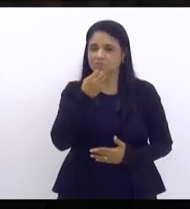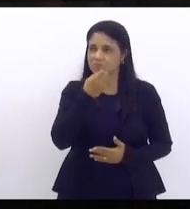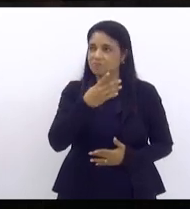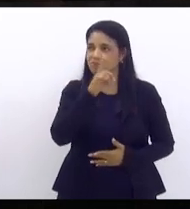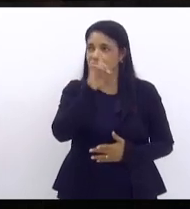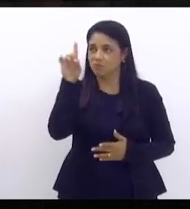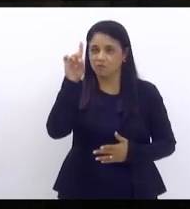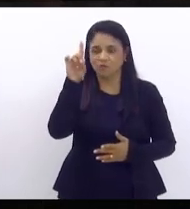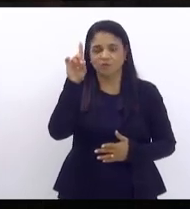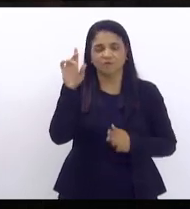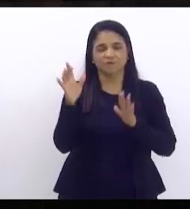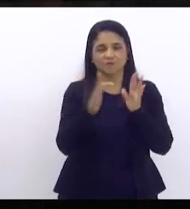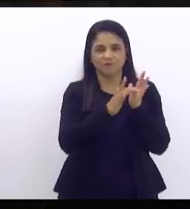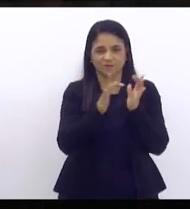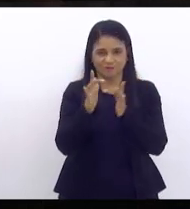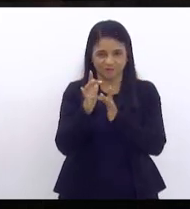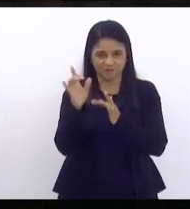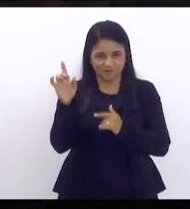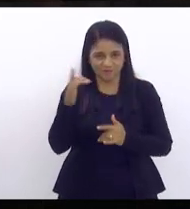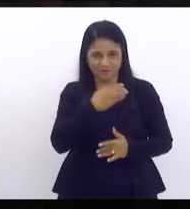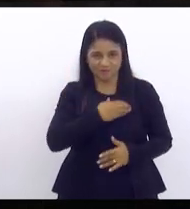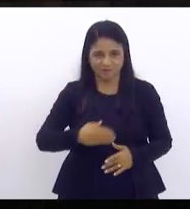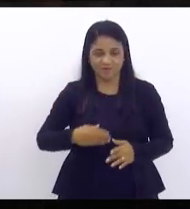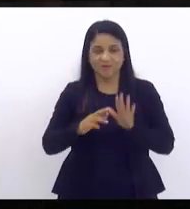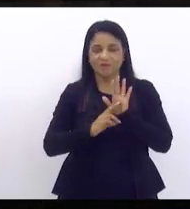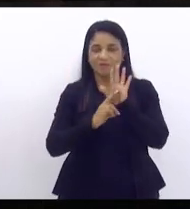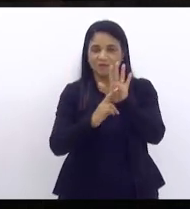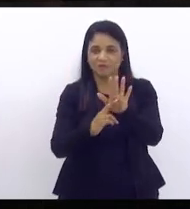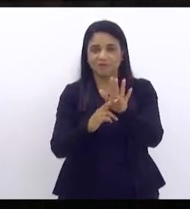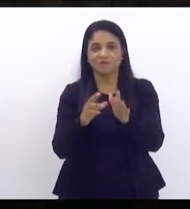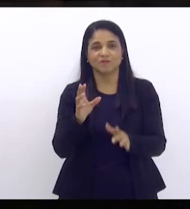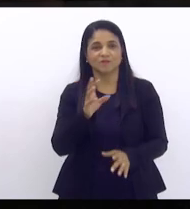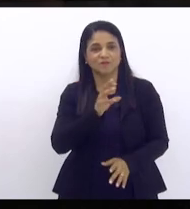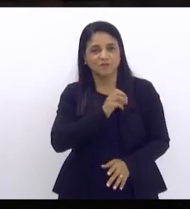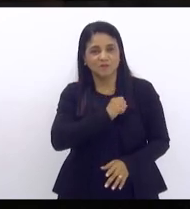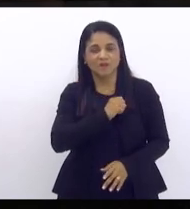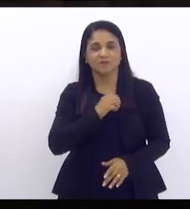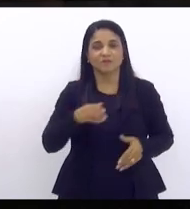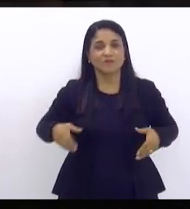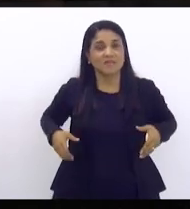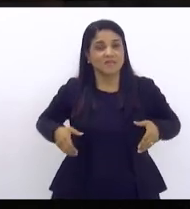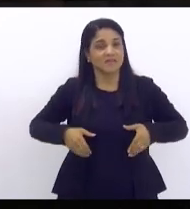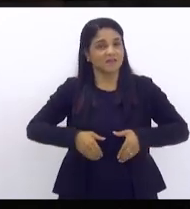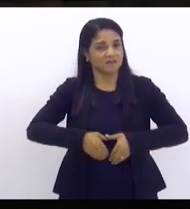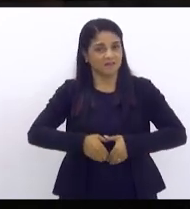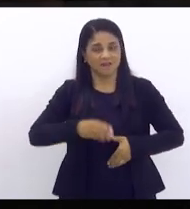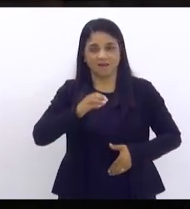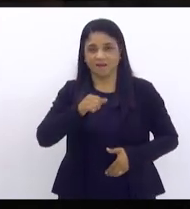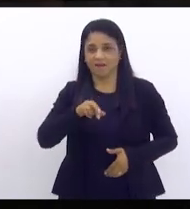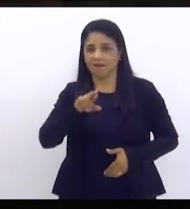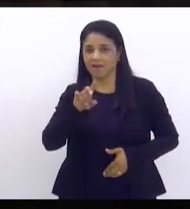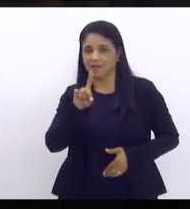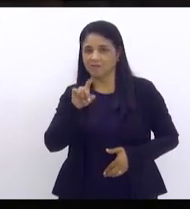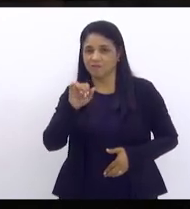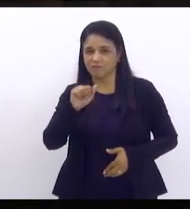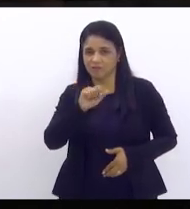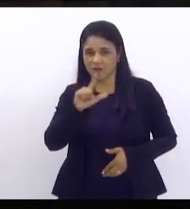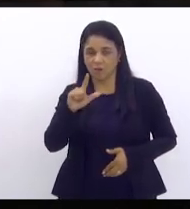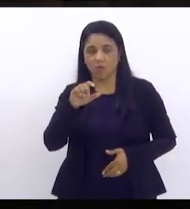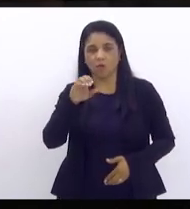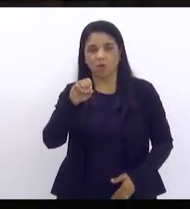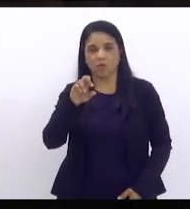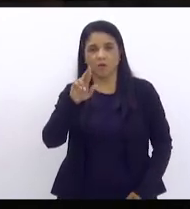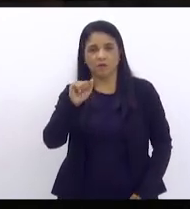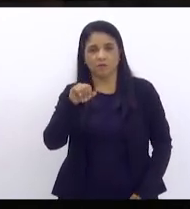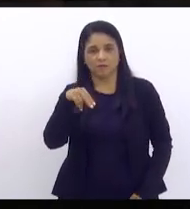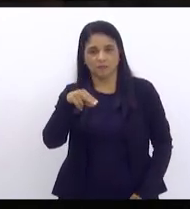Senhor, representando nosso amado Cardeal Dom Orani. Ao Vinícius, meu irmão de Conselho Nacional,